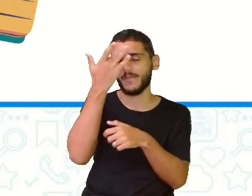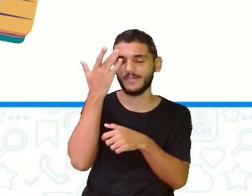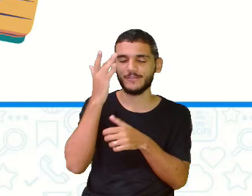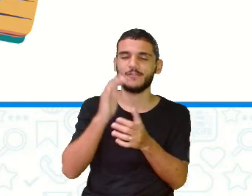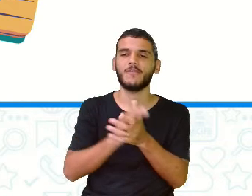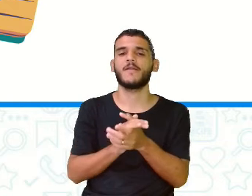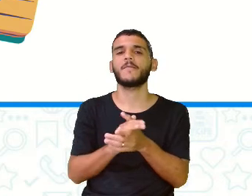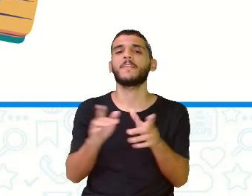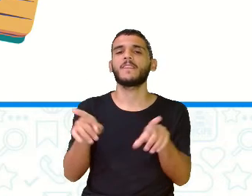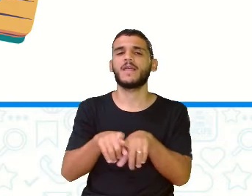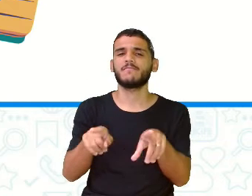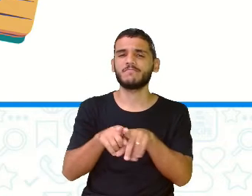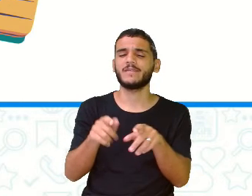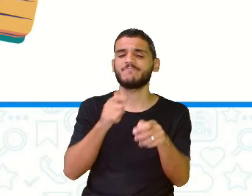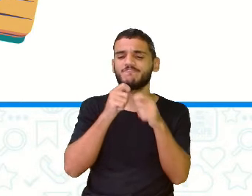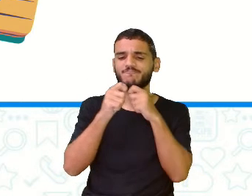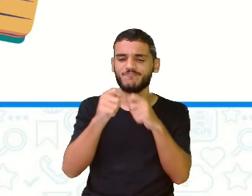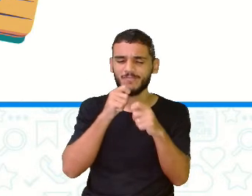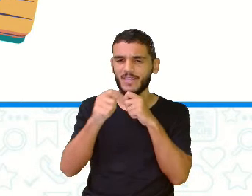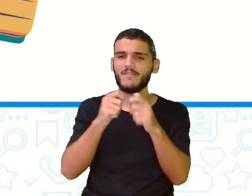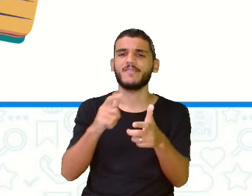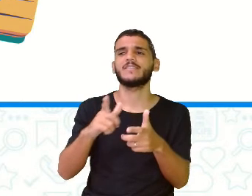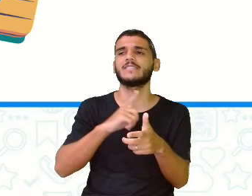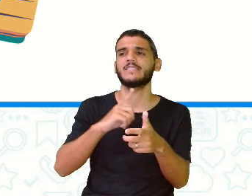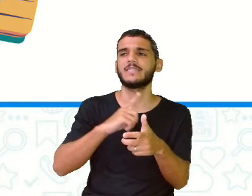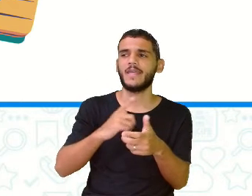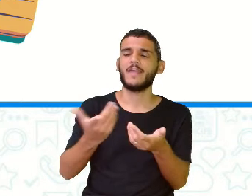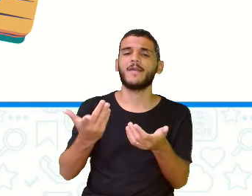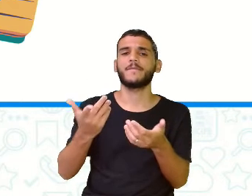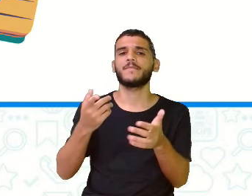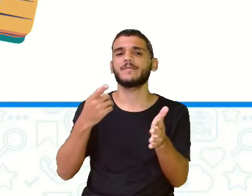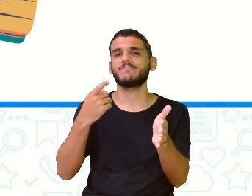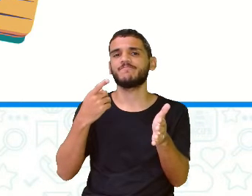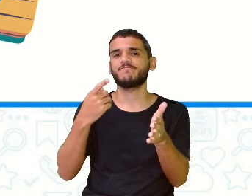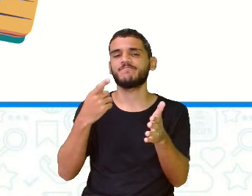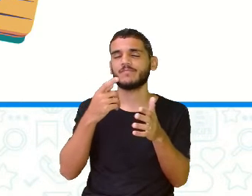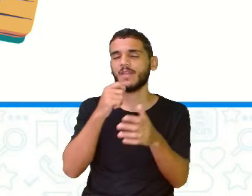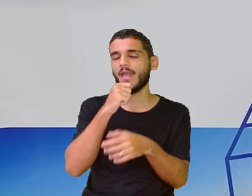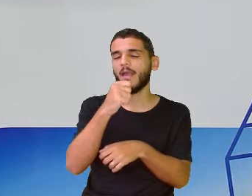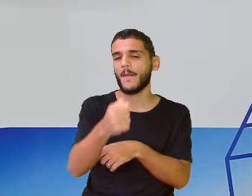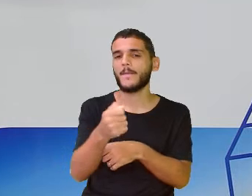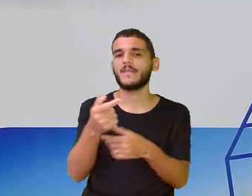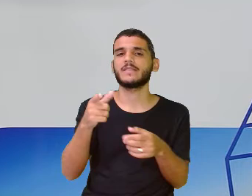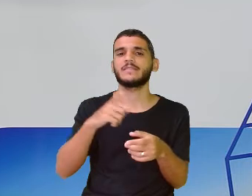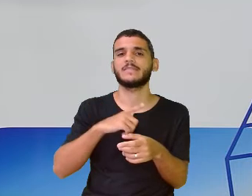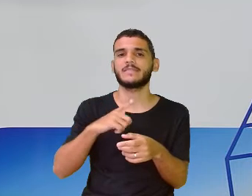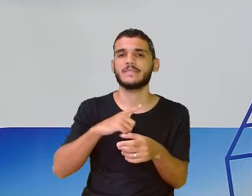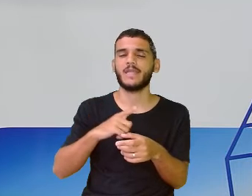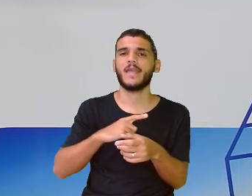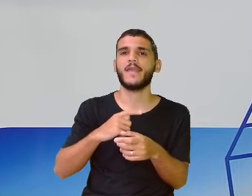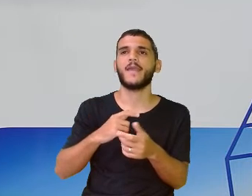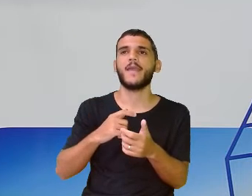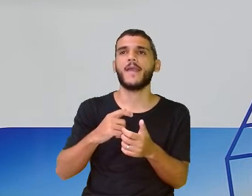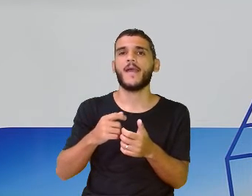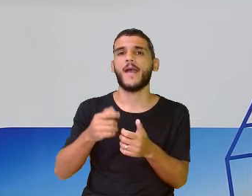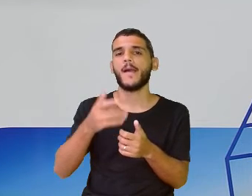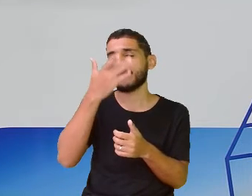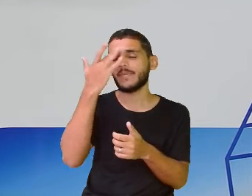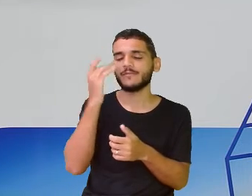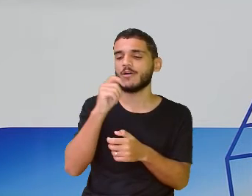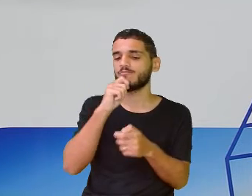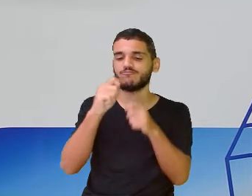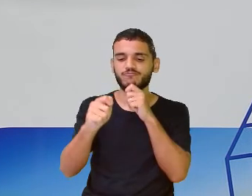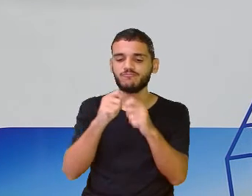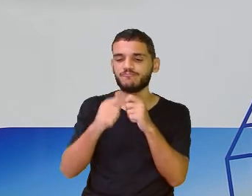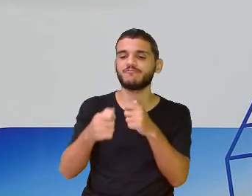foram feitas entrevistas, inclusive dentro da reportagem estão algumas falas do entrevistado, né, que